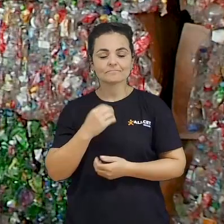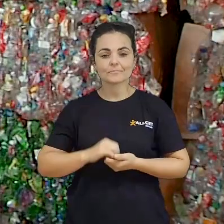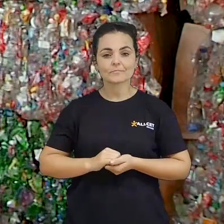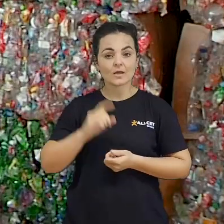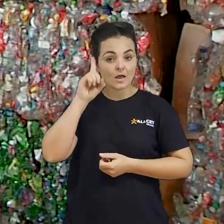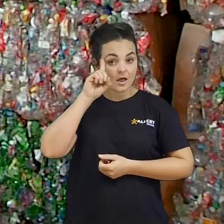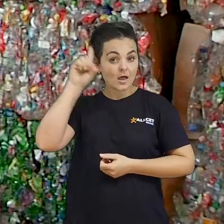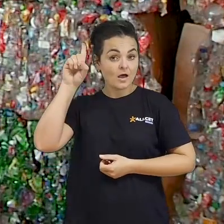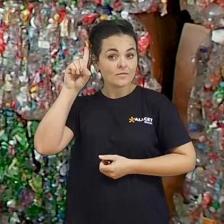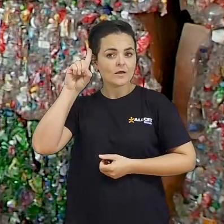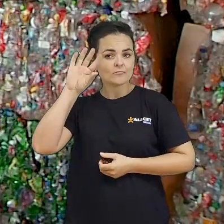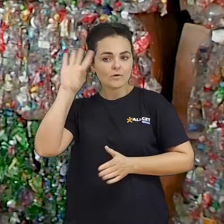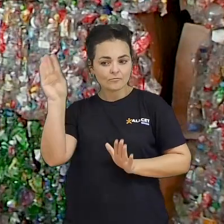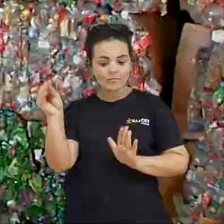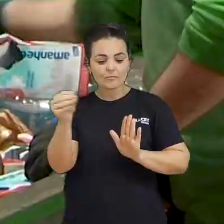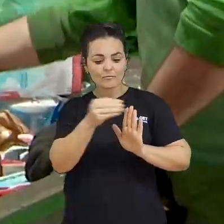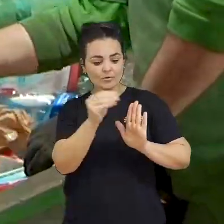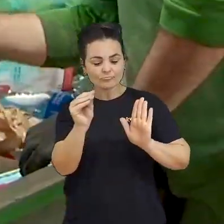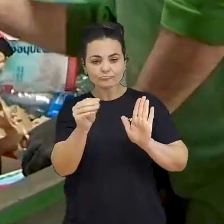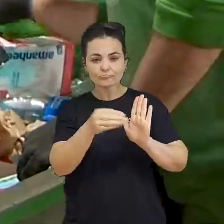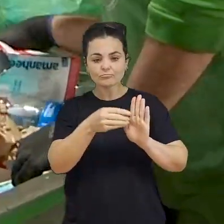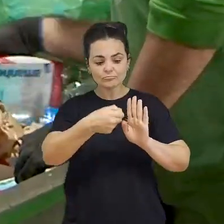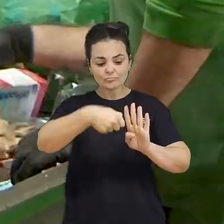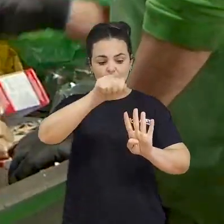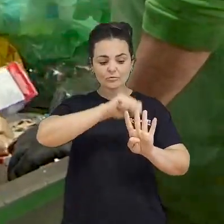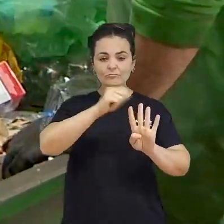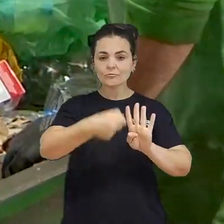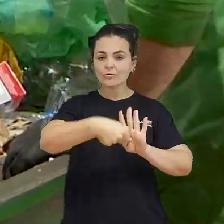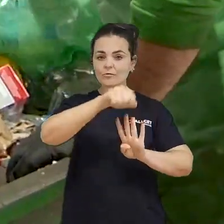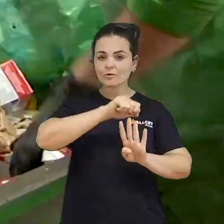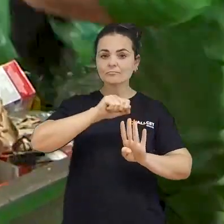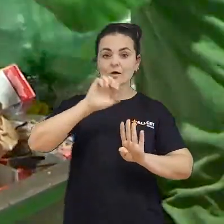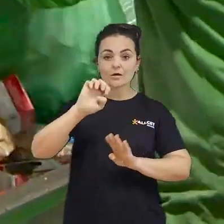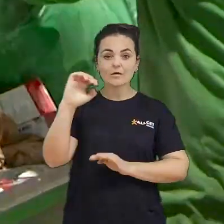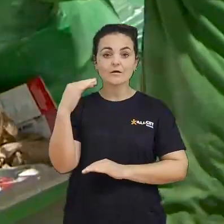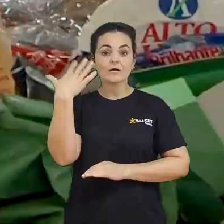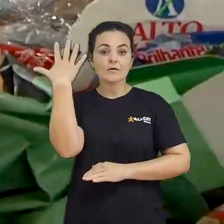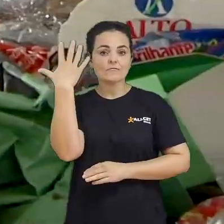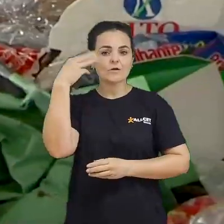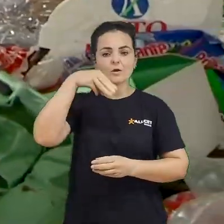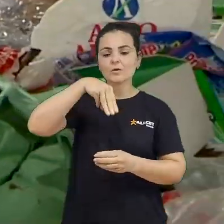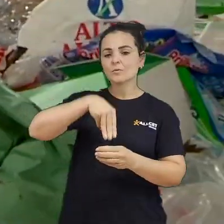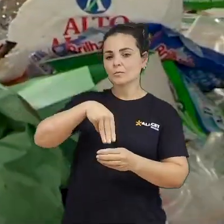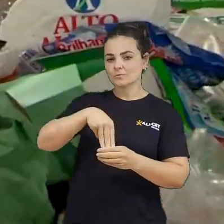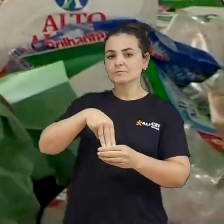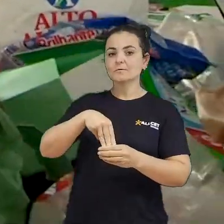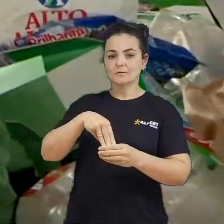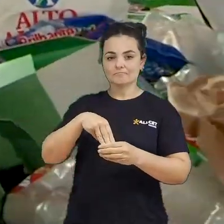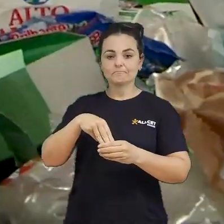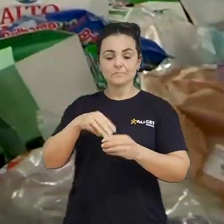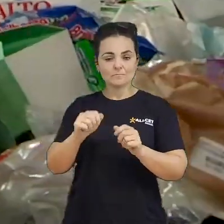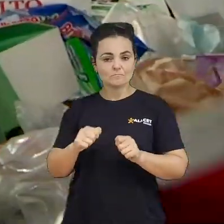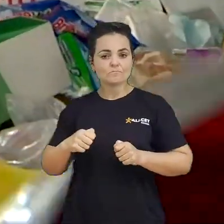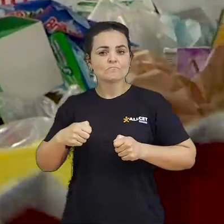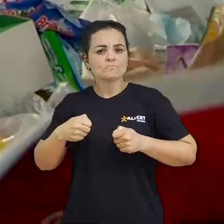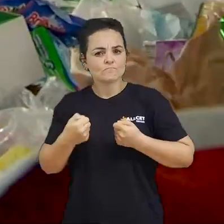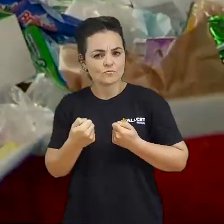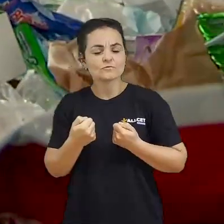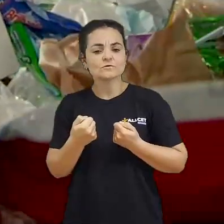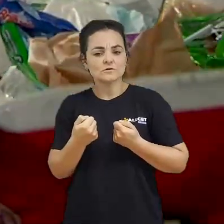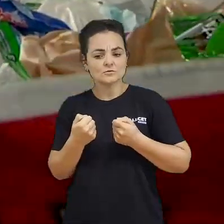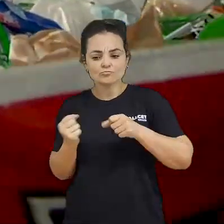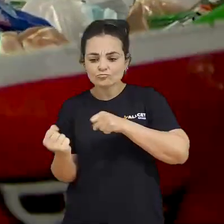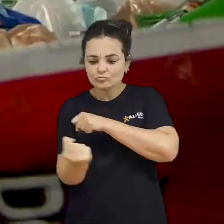a data passará a fazer parte do calendário oficial de eventos do município reforçando o compromisso local com